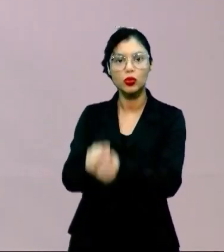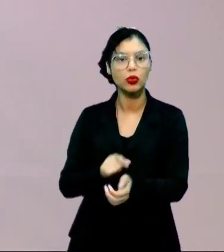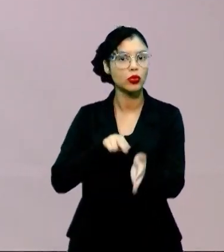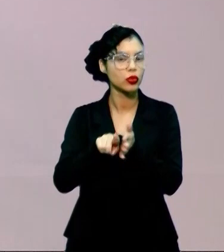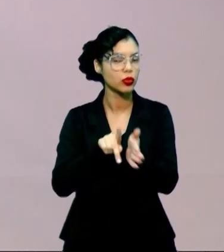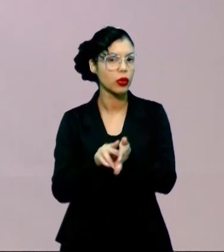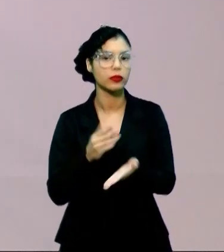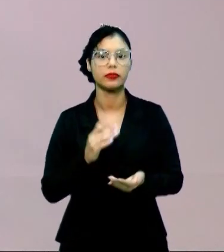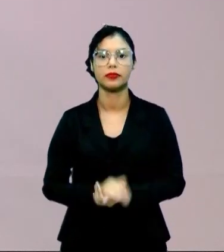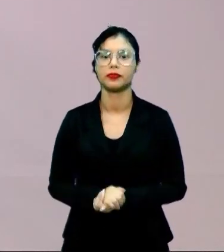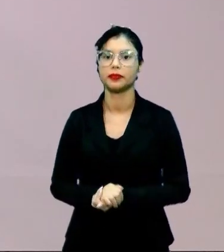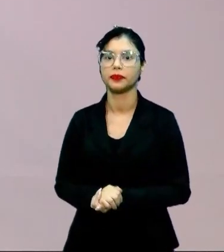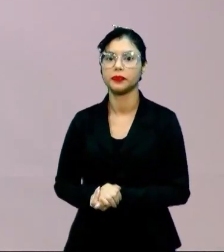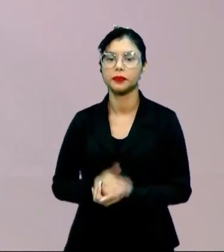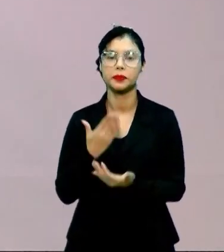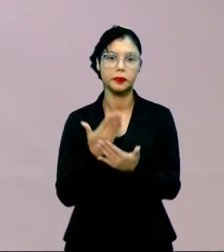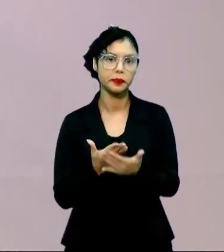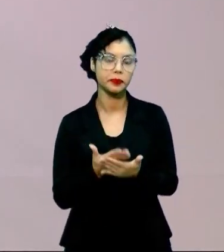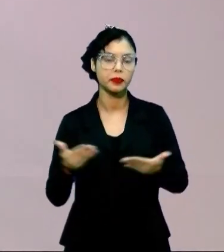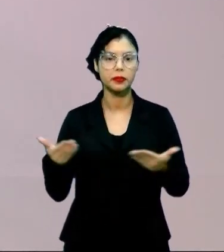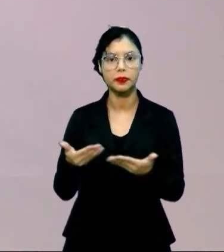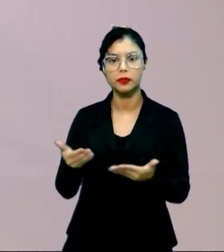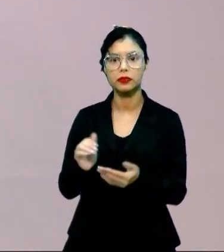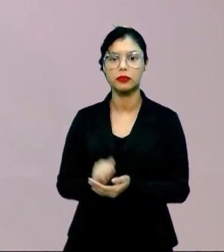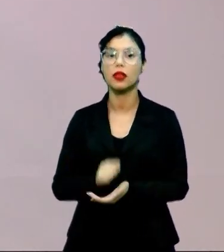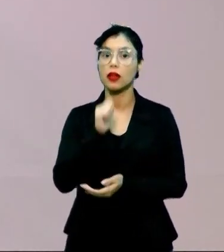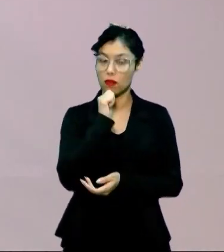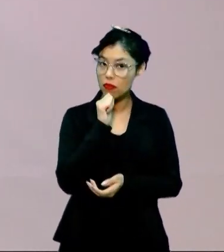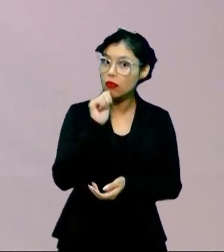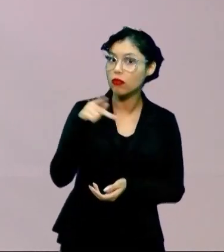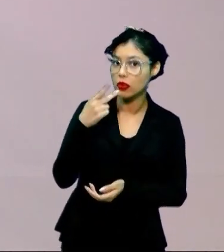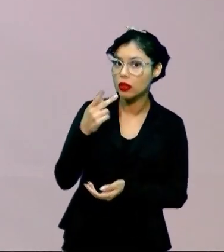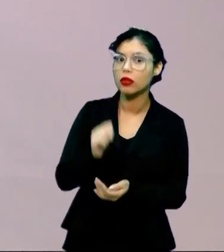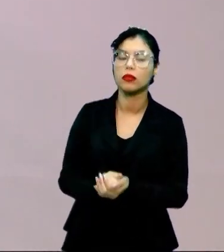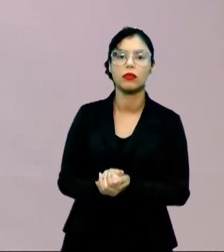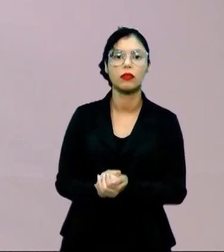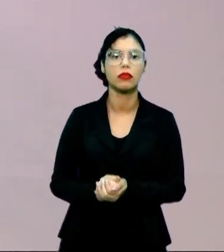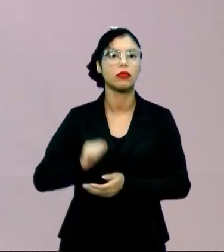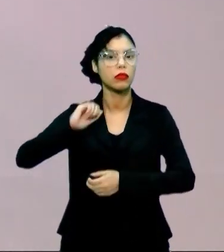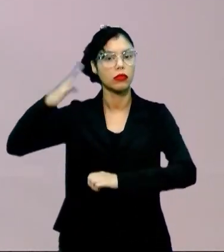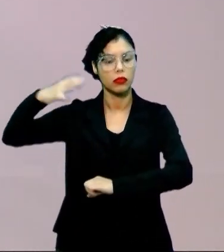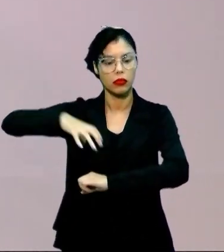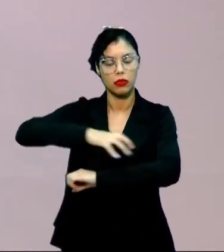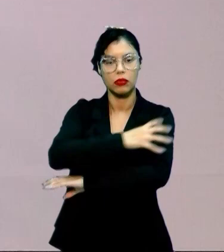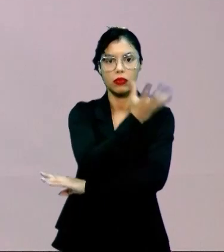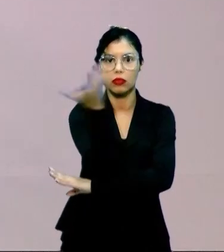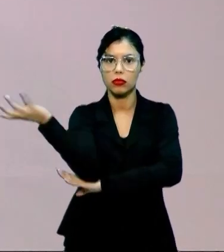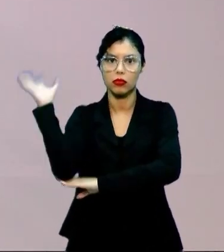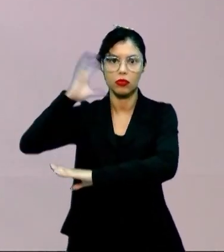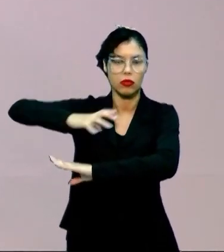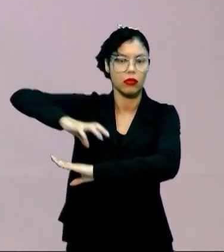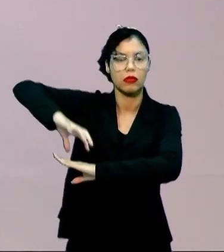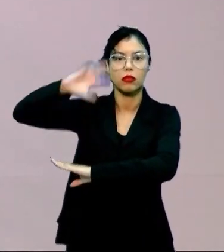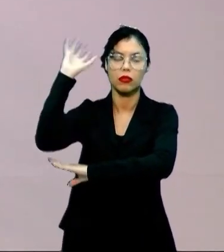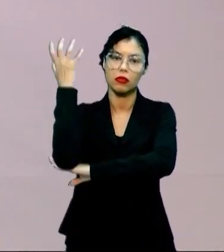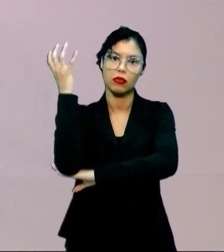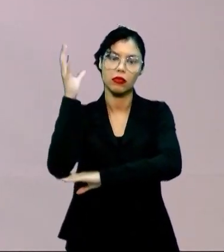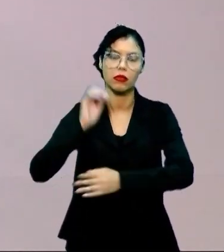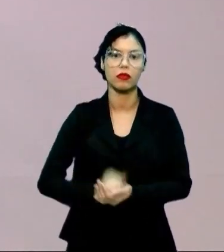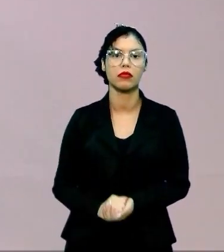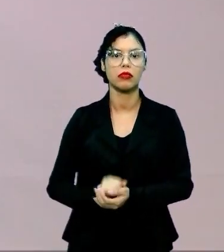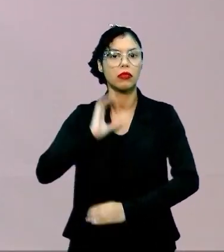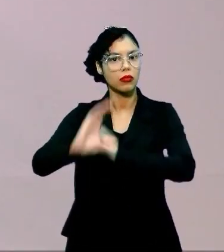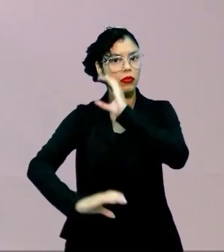biologia junto com vocês e ainda falando sobre ecologia. Vamos hoje falar sobre os